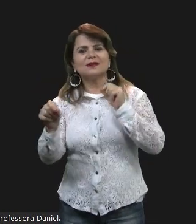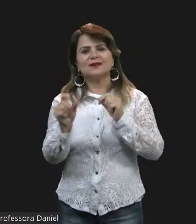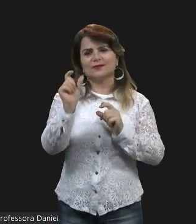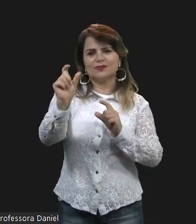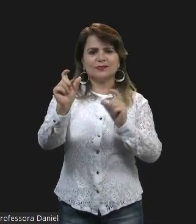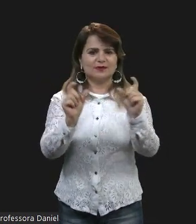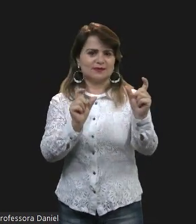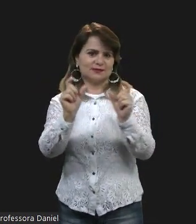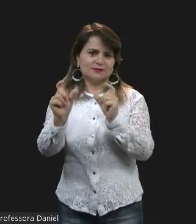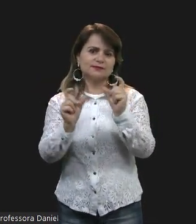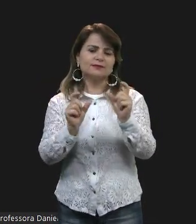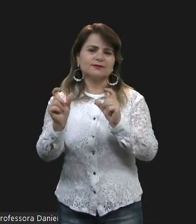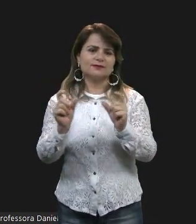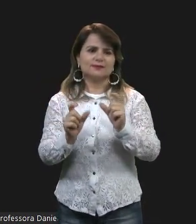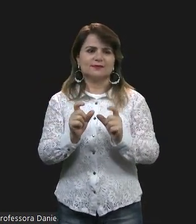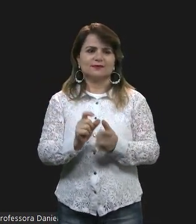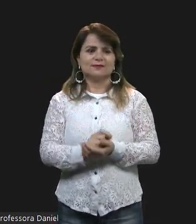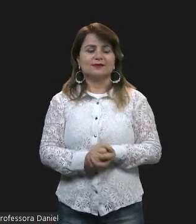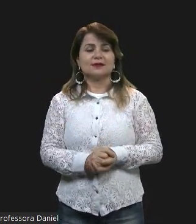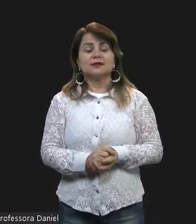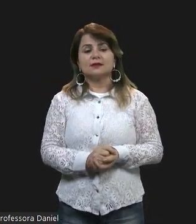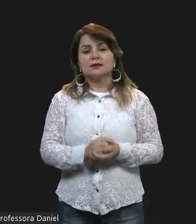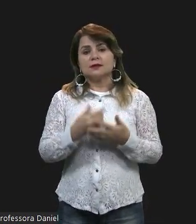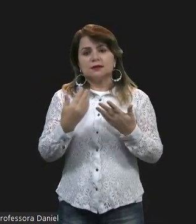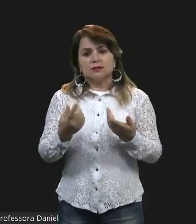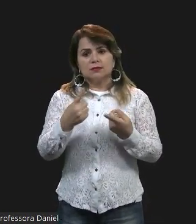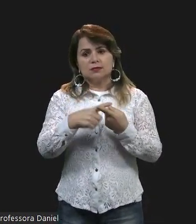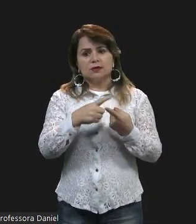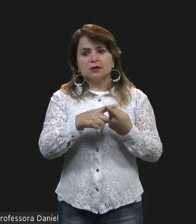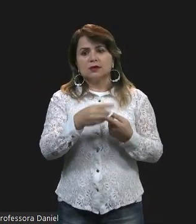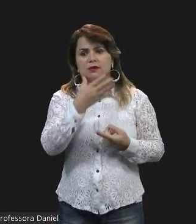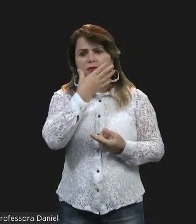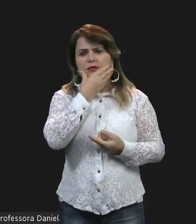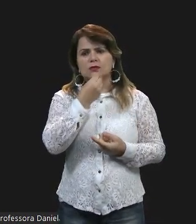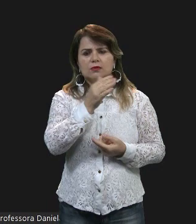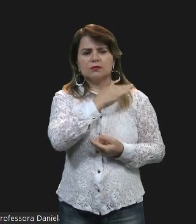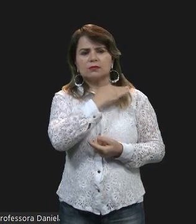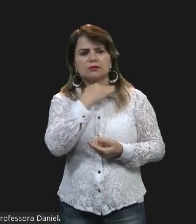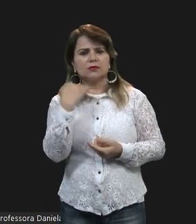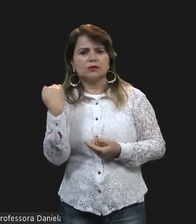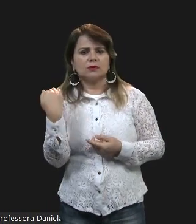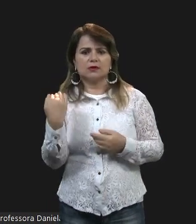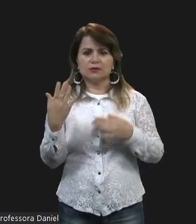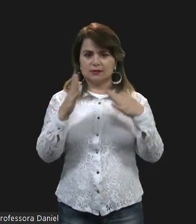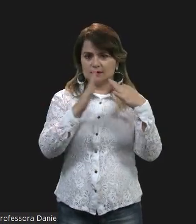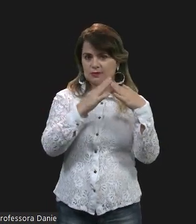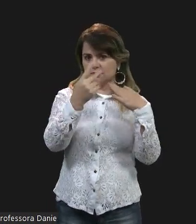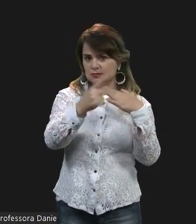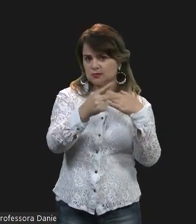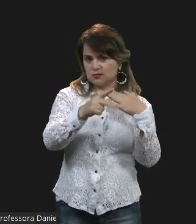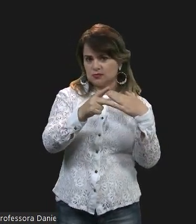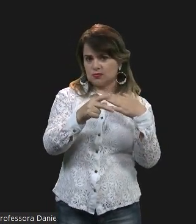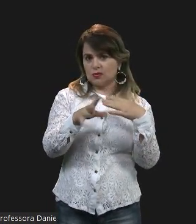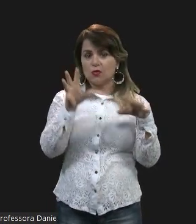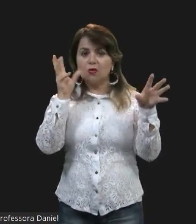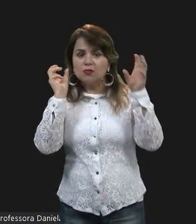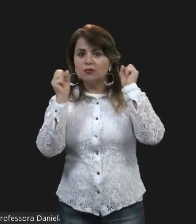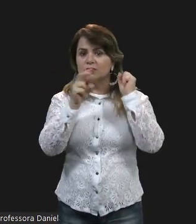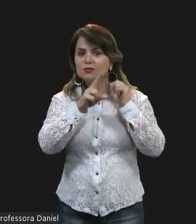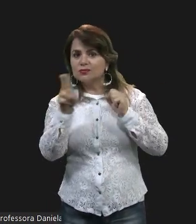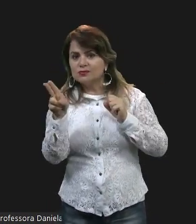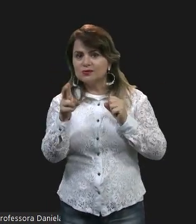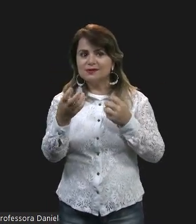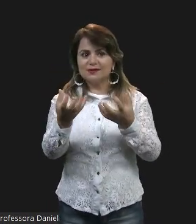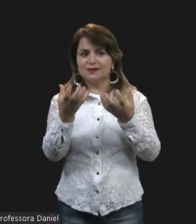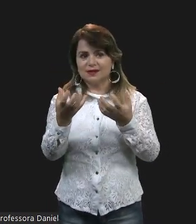música. O Célio faleceu na casa dele, com mergulho, escutando a última música. Eu tenho certeza que